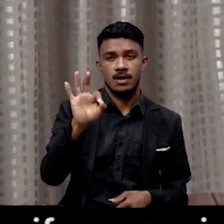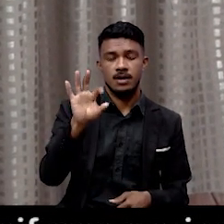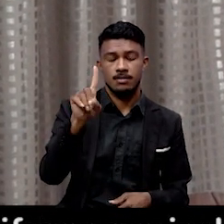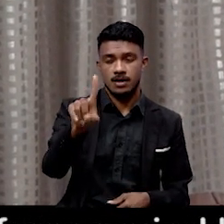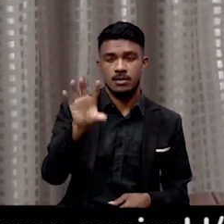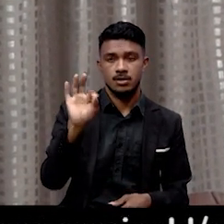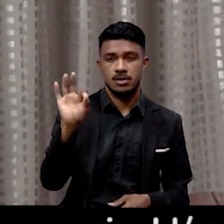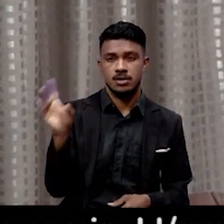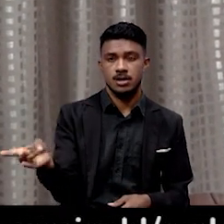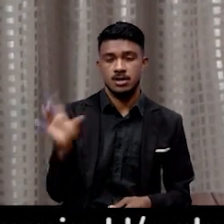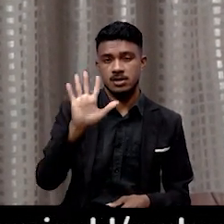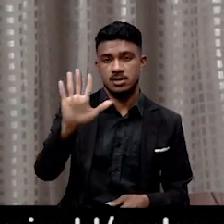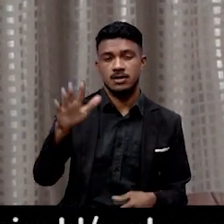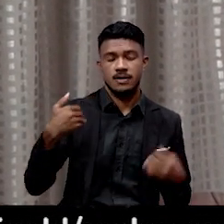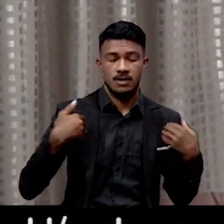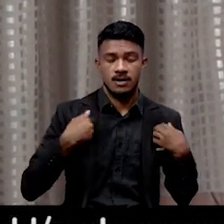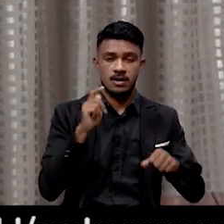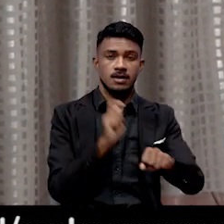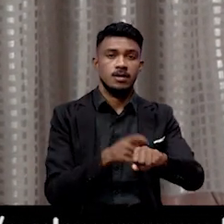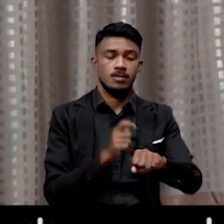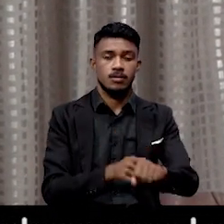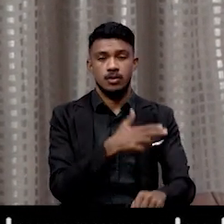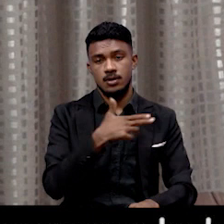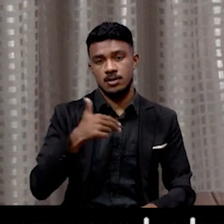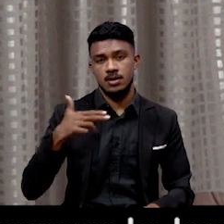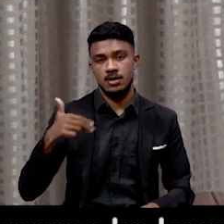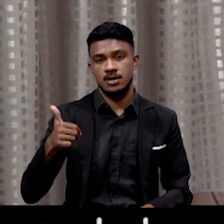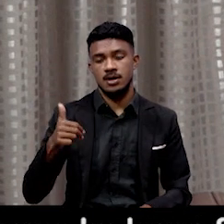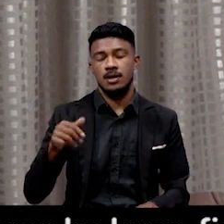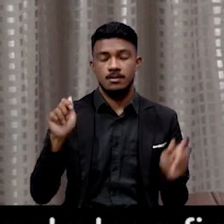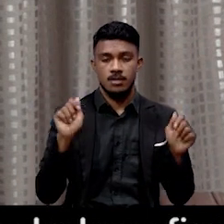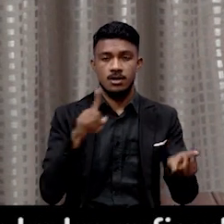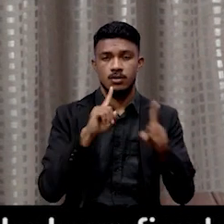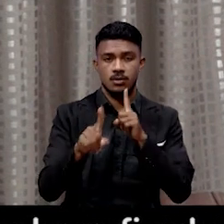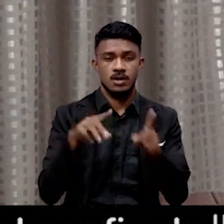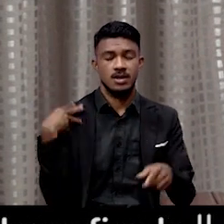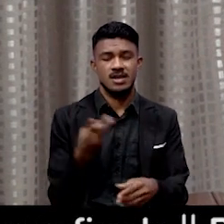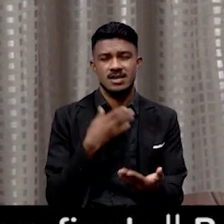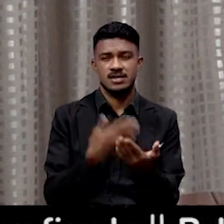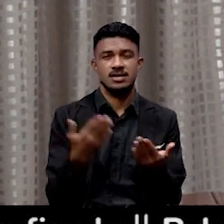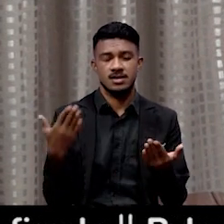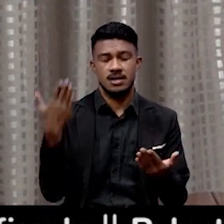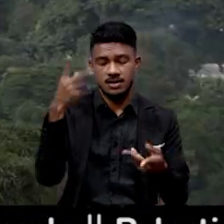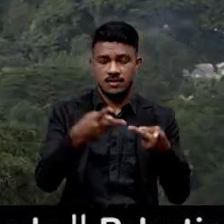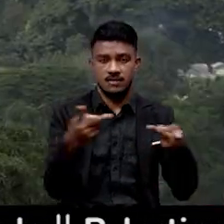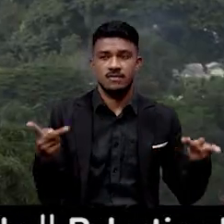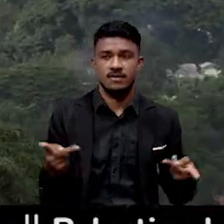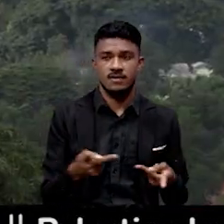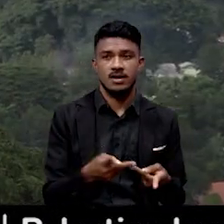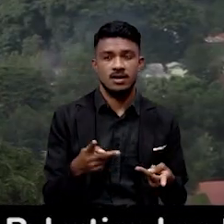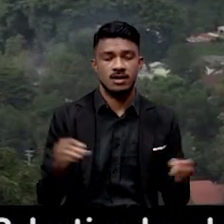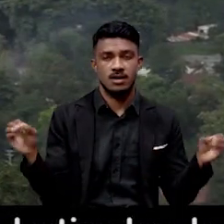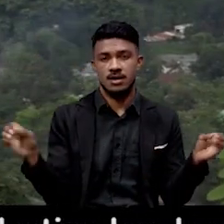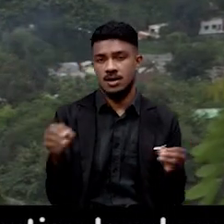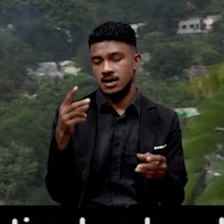70.975 o inhira tia invasão sin Indonesia andau beledean itan infraestruturas iha bairro sir beledean